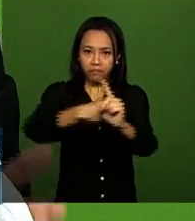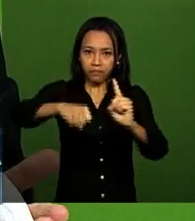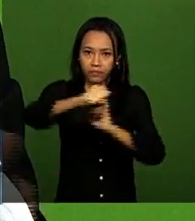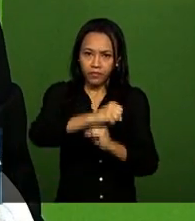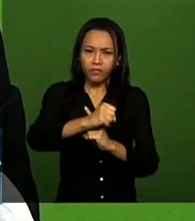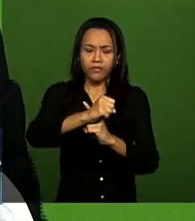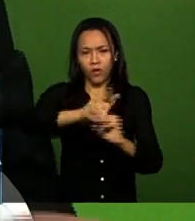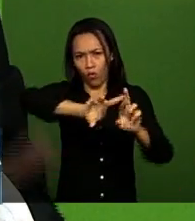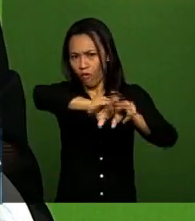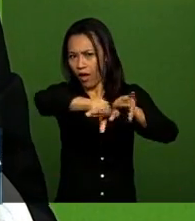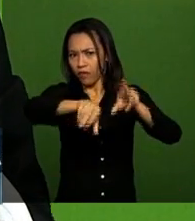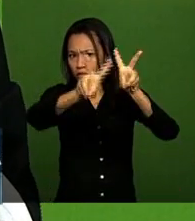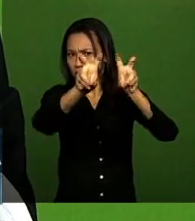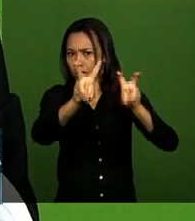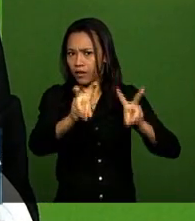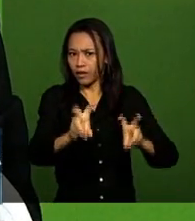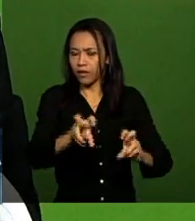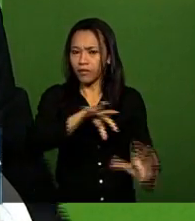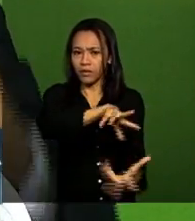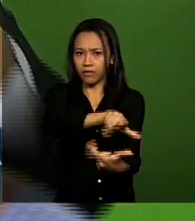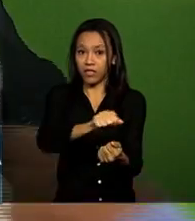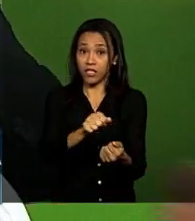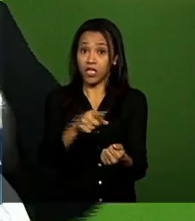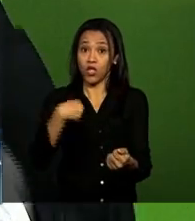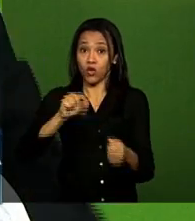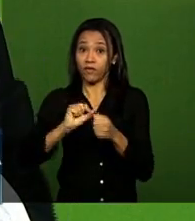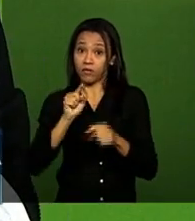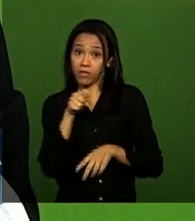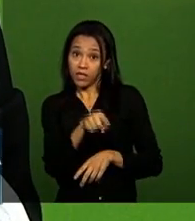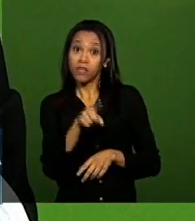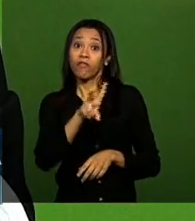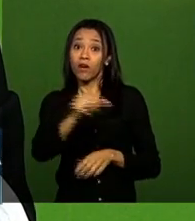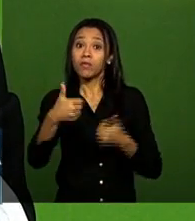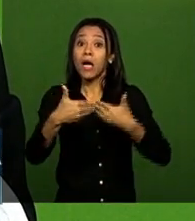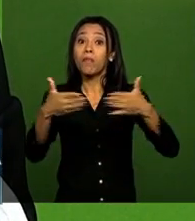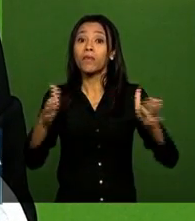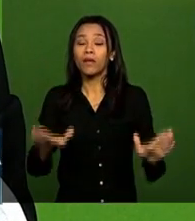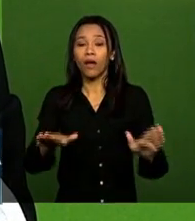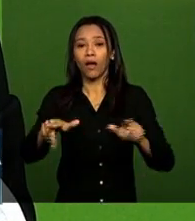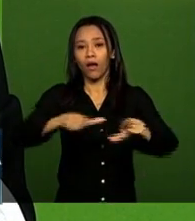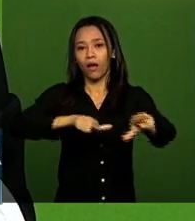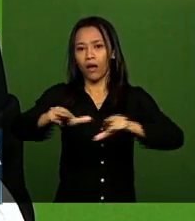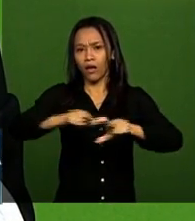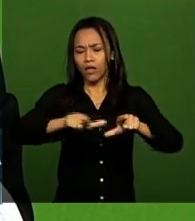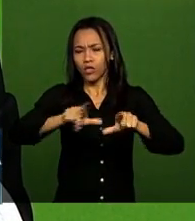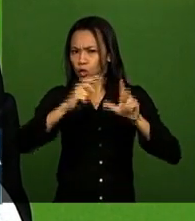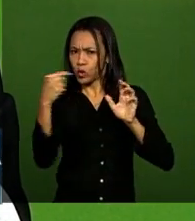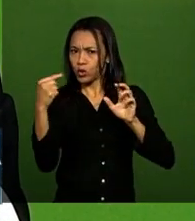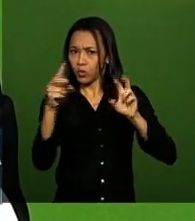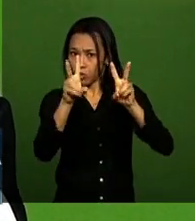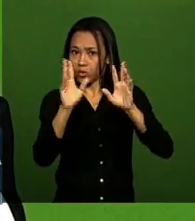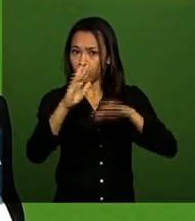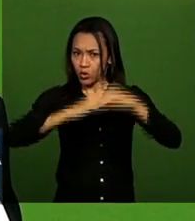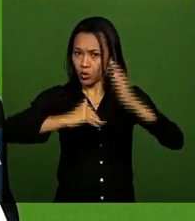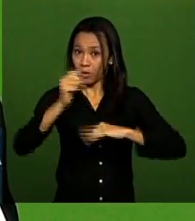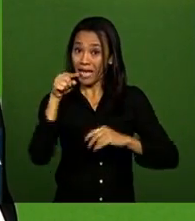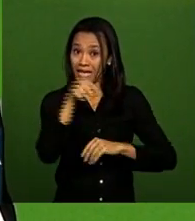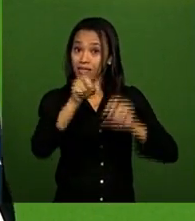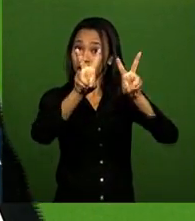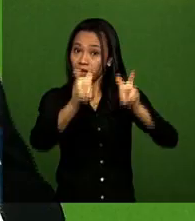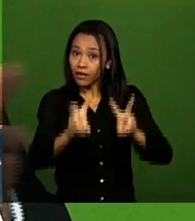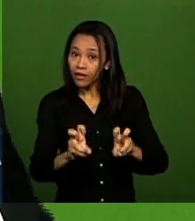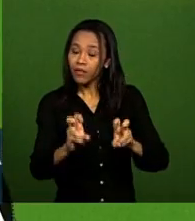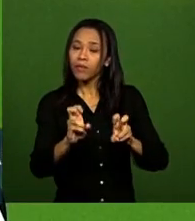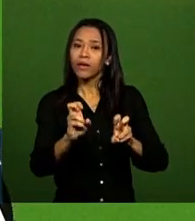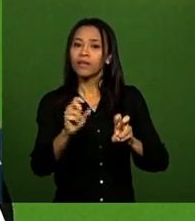grandes temas nacionais e fizemos isso e vamos ampliar esta agenda da da participação social eh